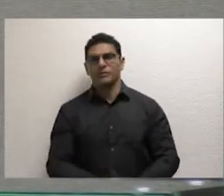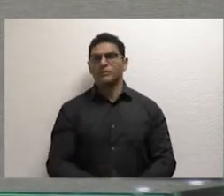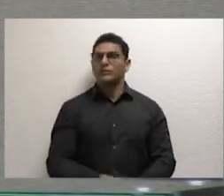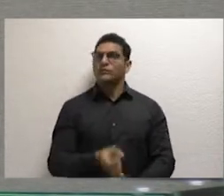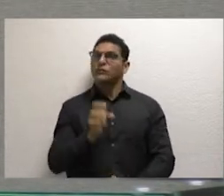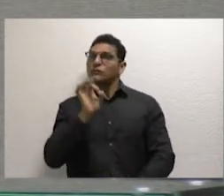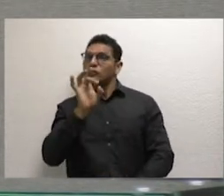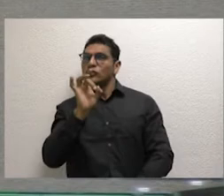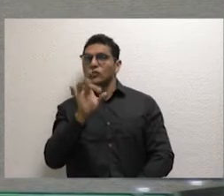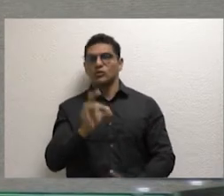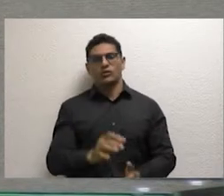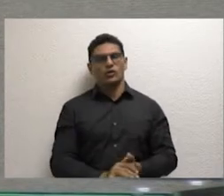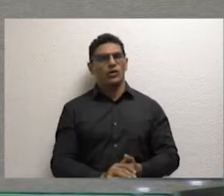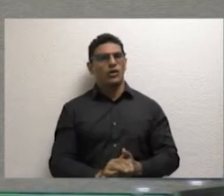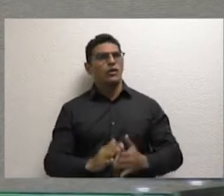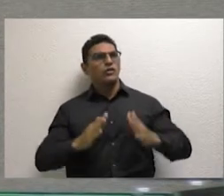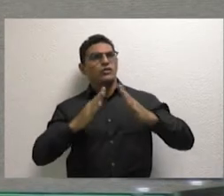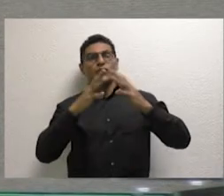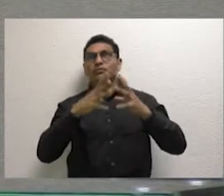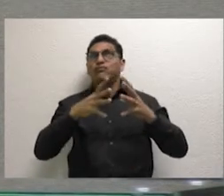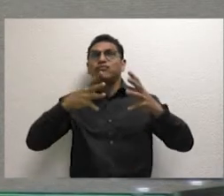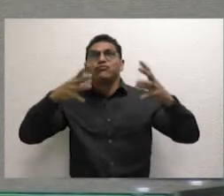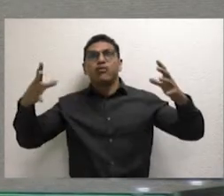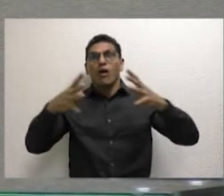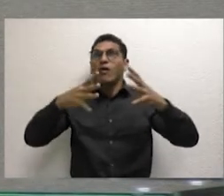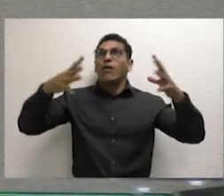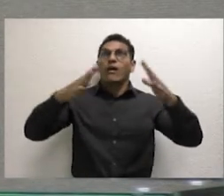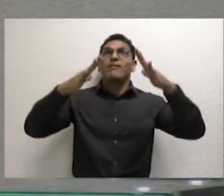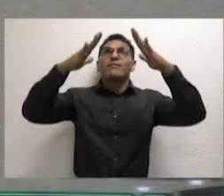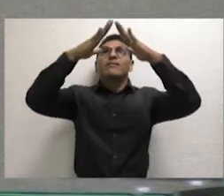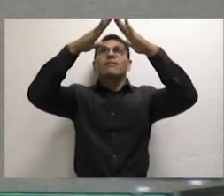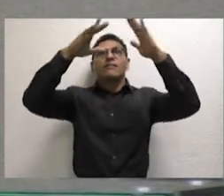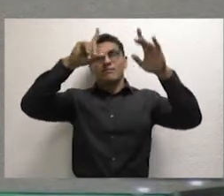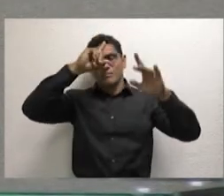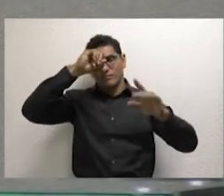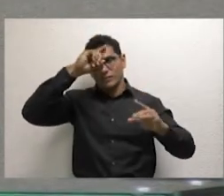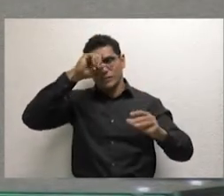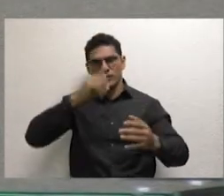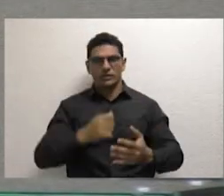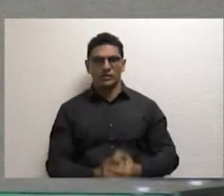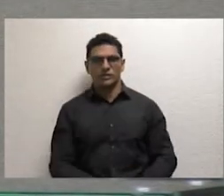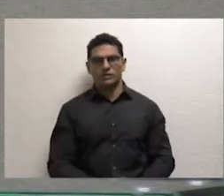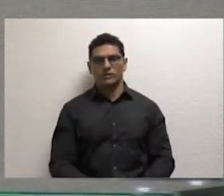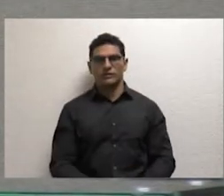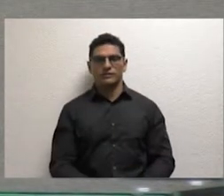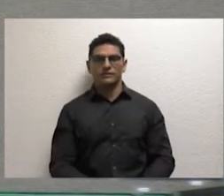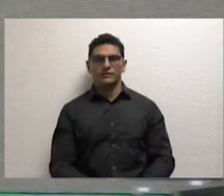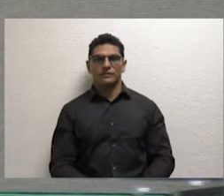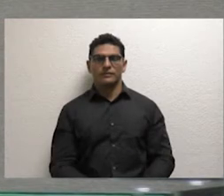as suas estruturas, a infraestrutura não representa